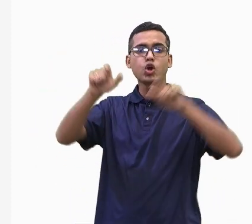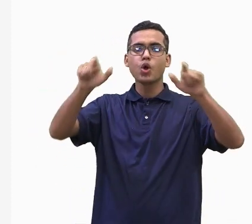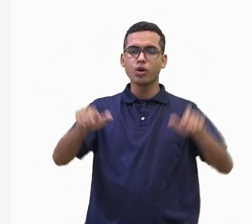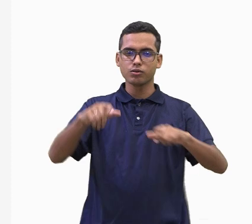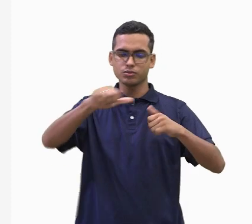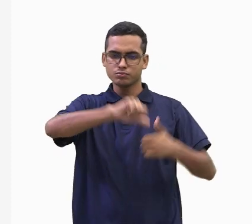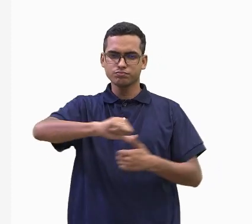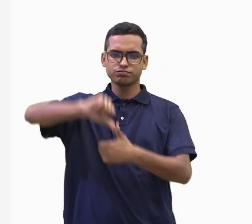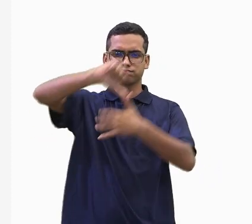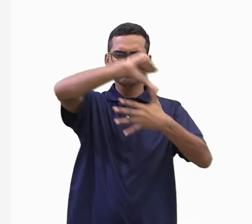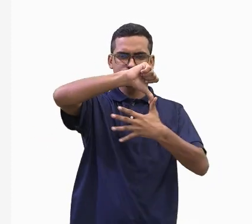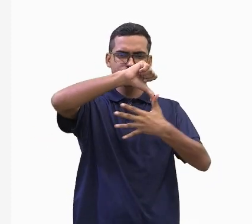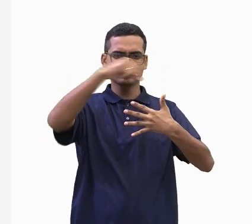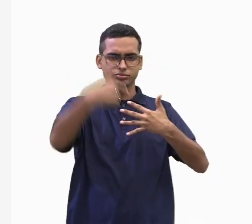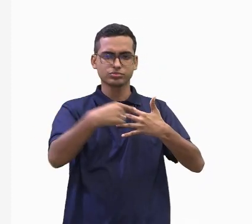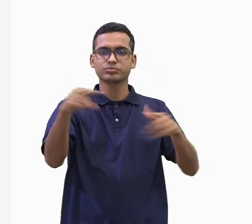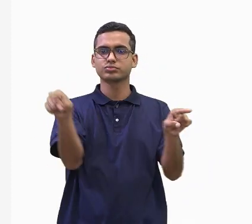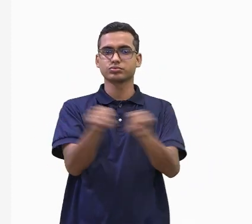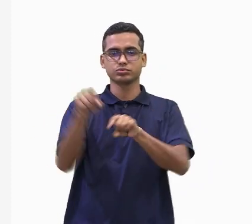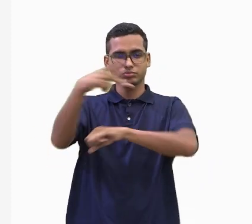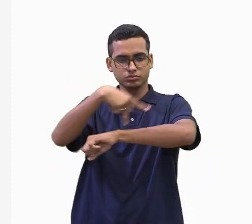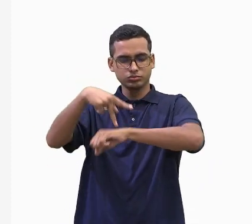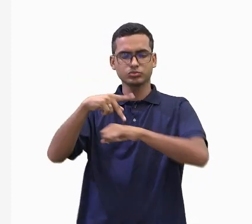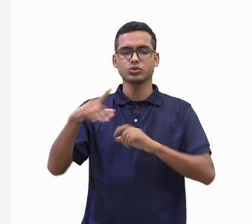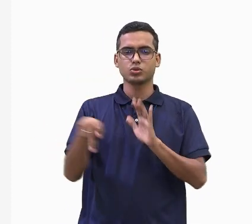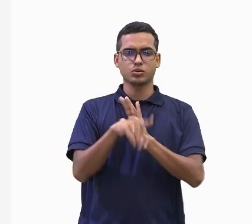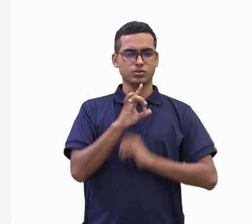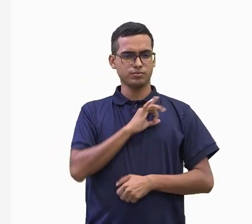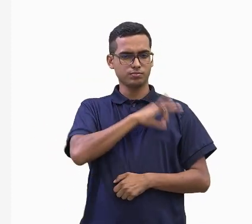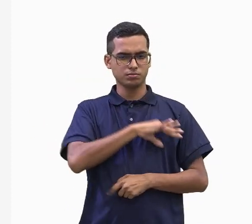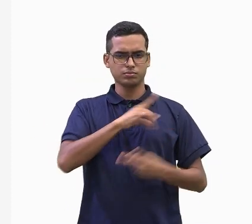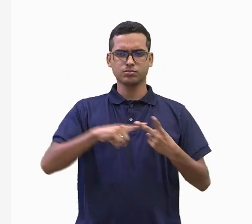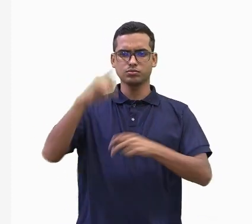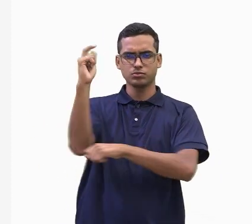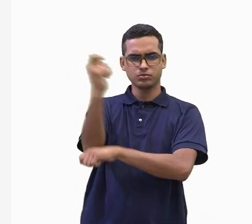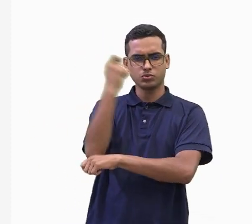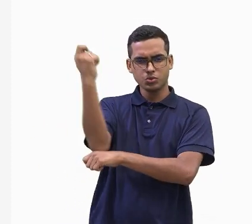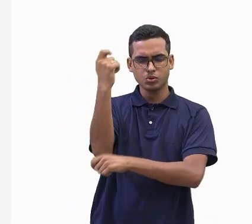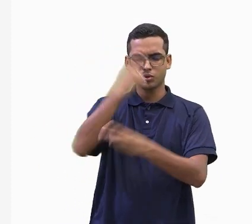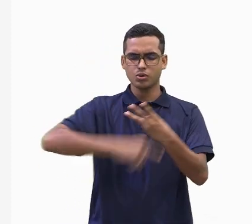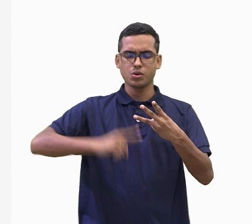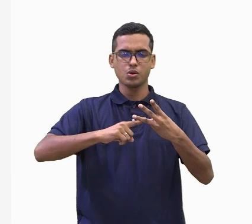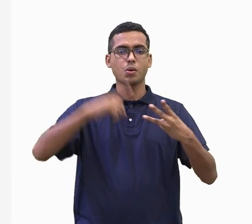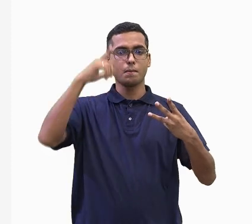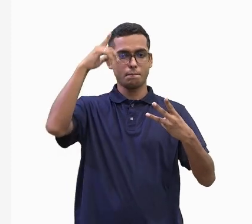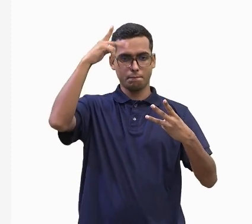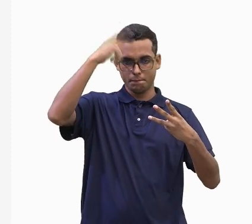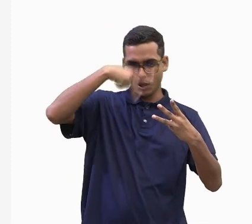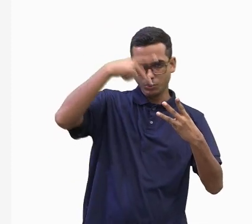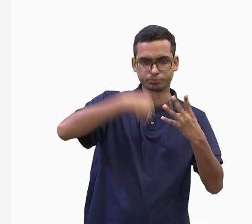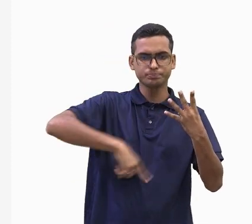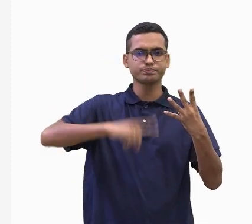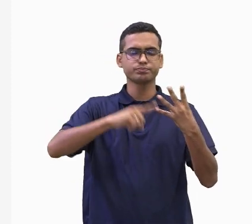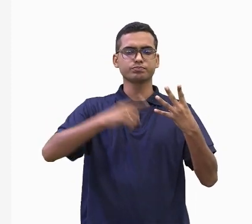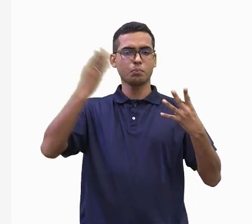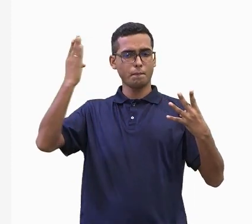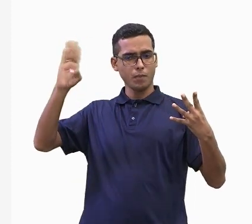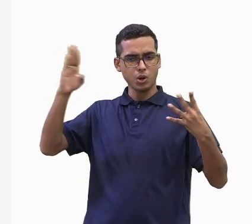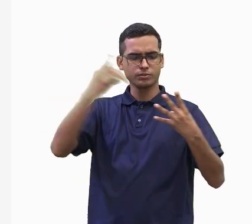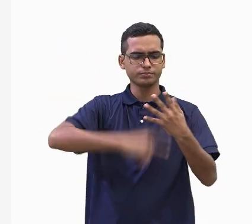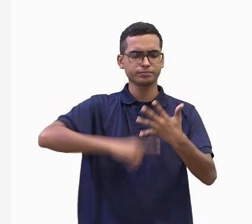Sul, e ela vai atravessar países como Chile, Argentina, Peru, Bolívia e